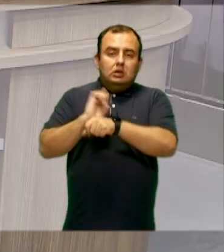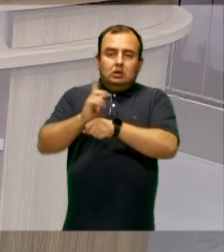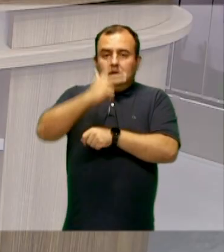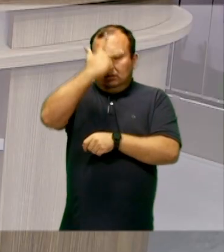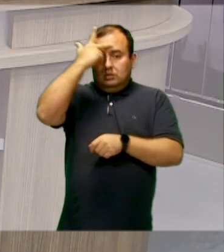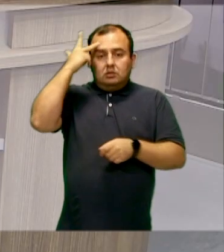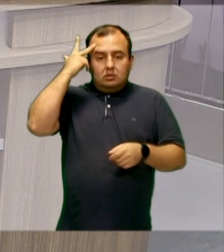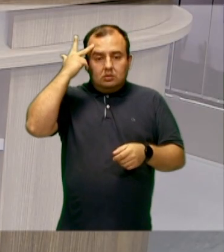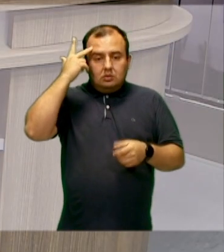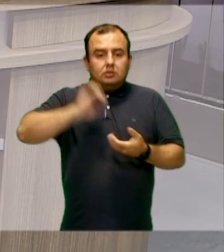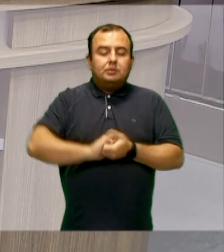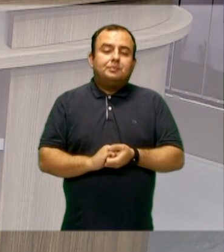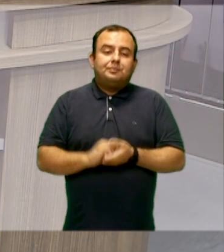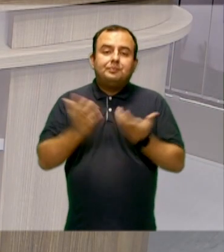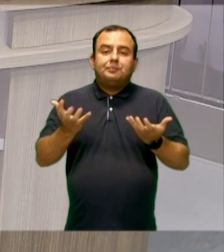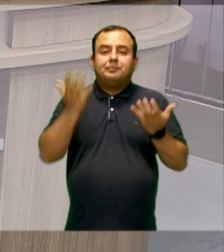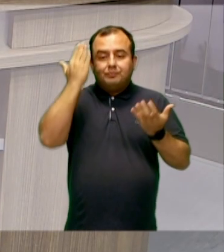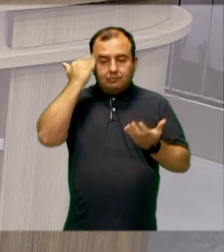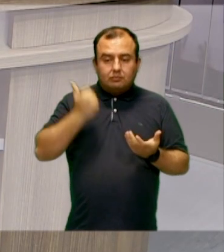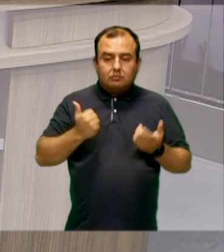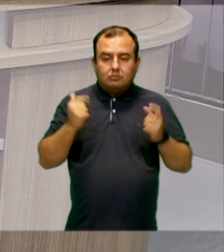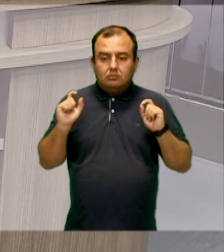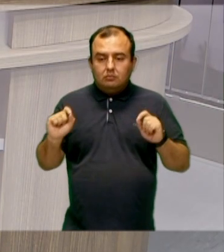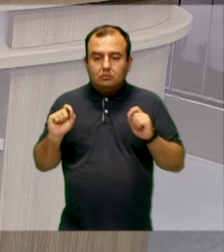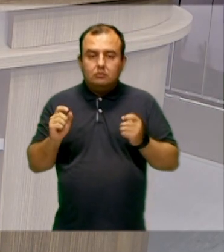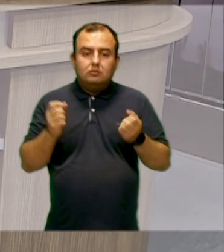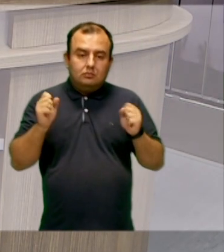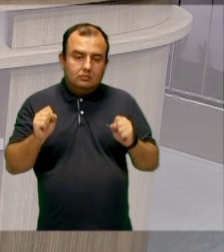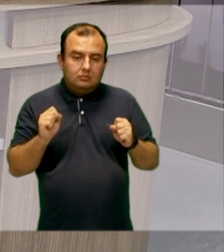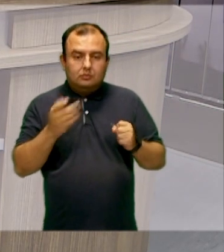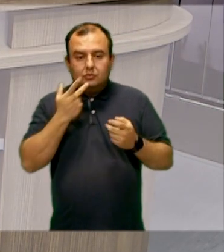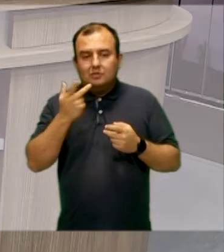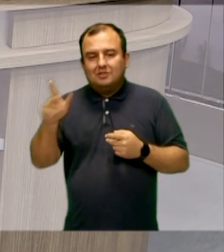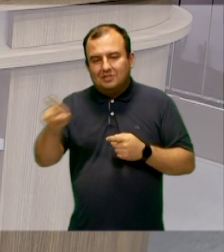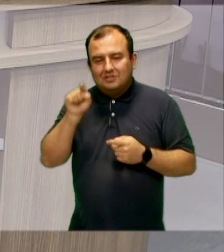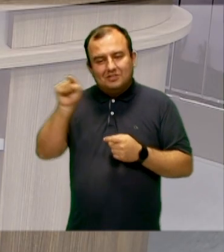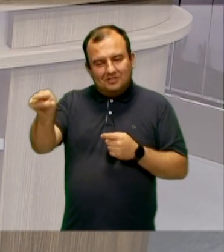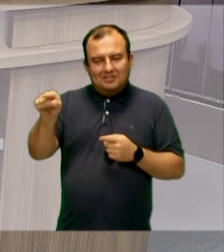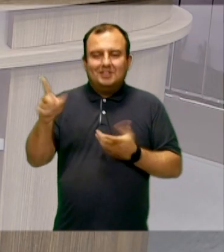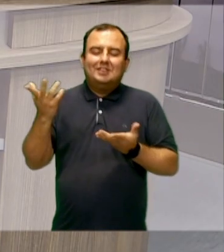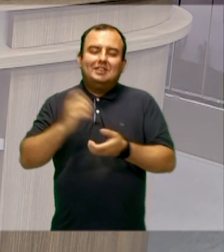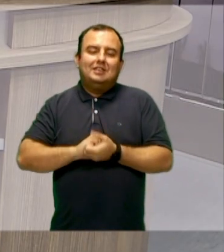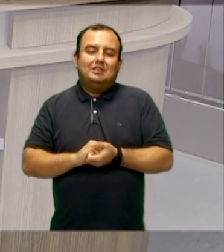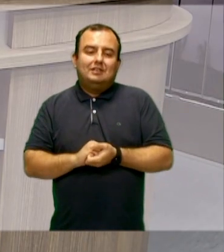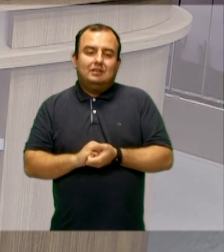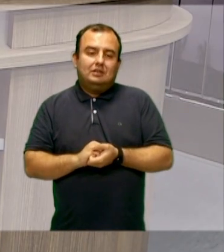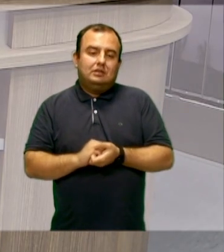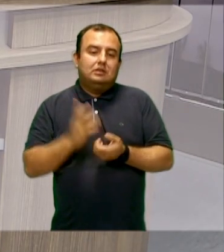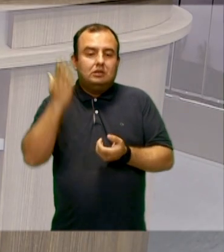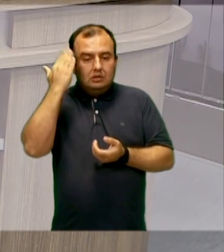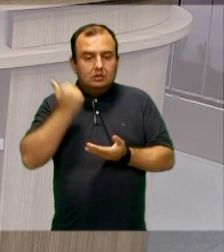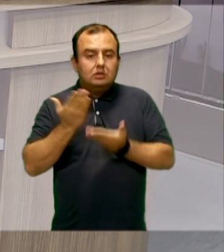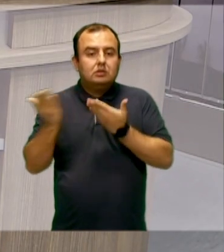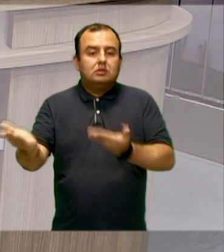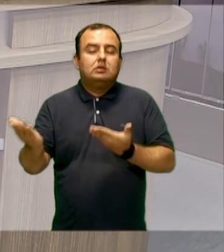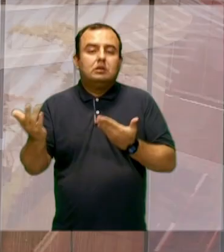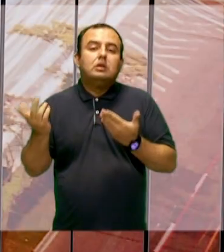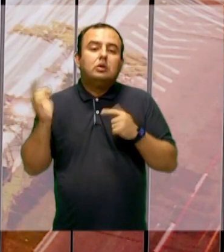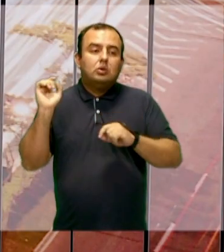pessoal, eu queria saber de você, posso te chamar de você? Claro, com certeza. Queria saber de você,